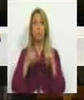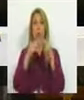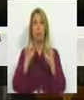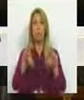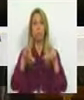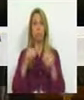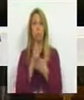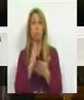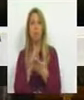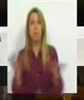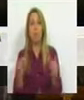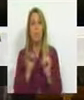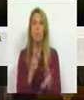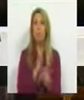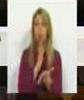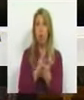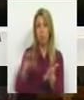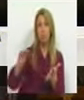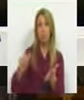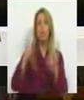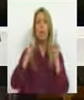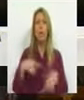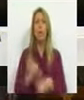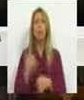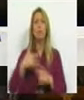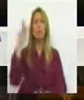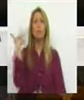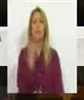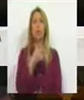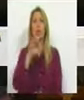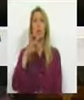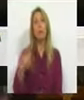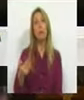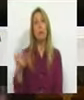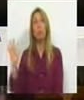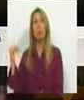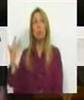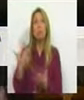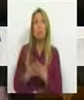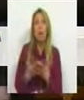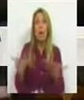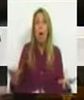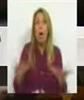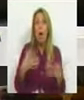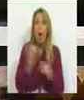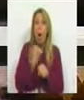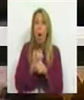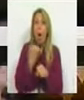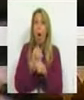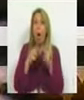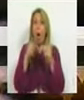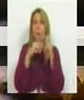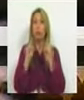equipamento escolar. Esta escola em Viana do Alentejo começou a funcionar desde 87, até daí não teve obras estruturantes. A situação